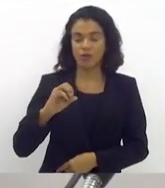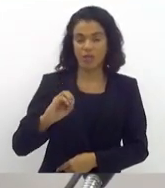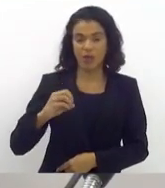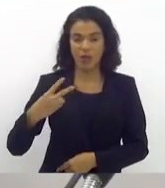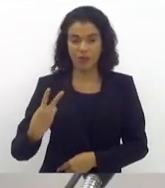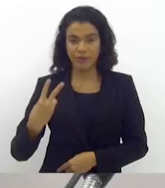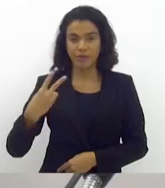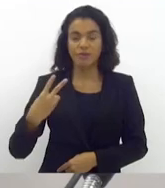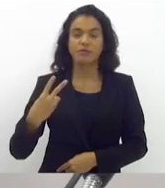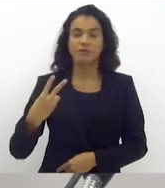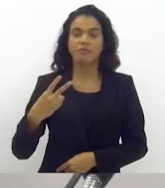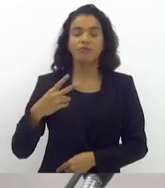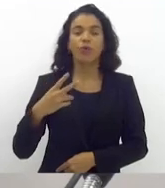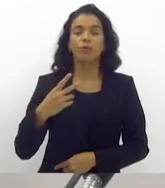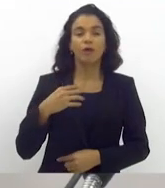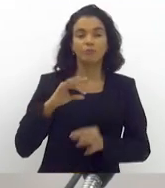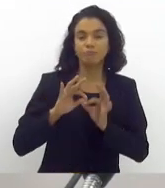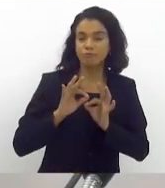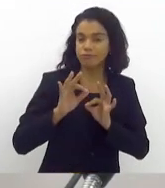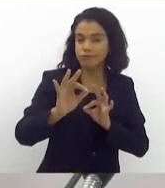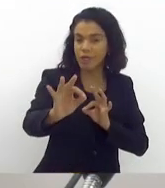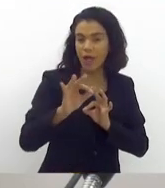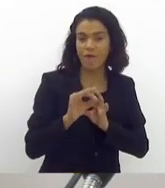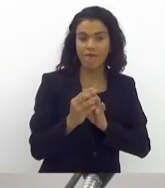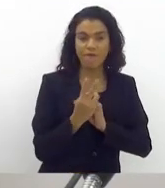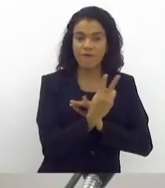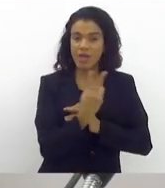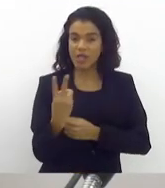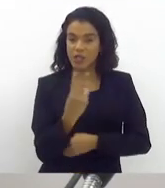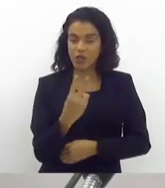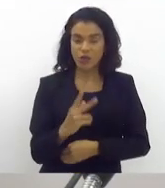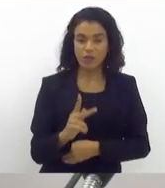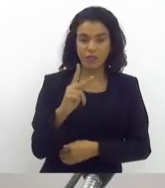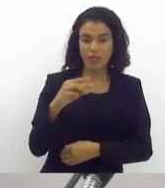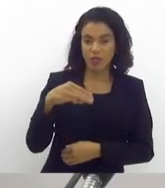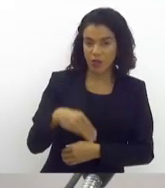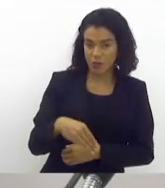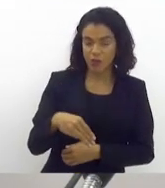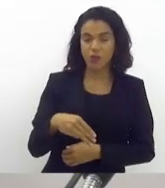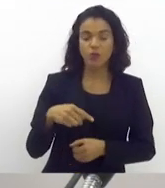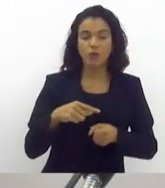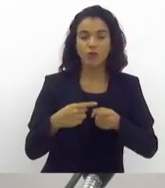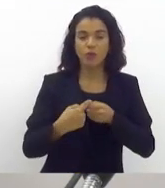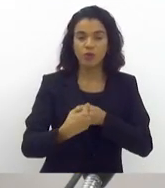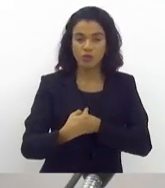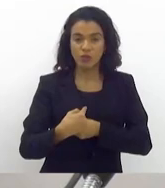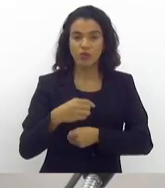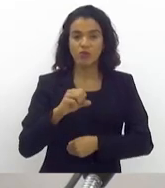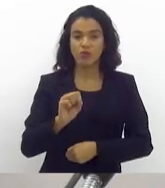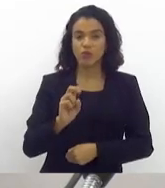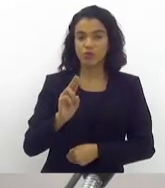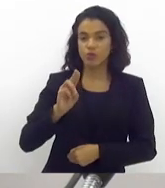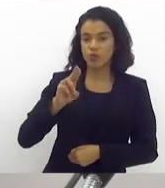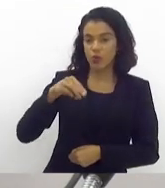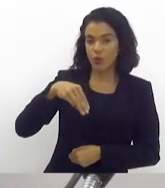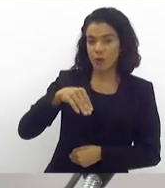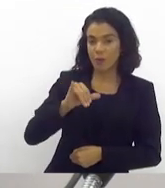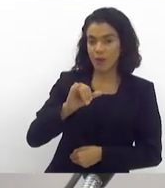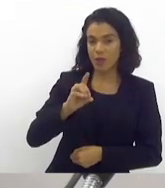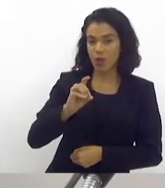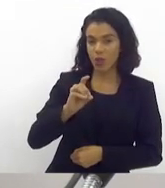RJ-242-SU-07, com extensão de aproximadamente 22 quilômetros no perímetro do município de Sumidouro, estado do Rio de